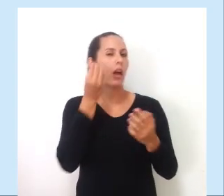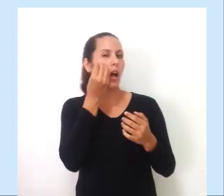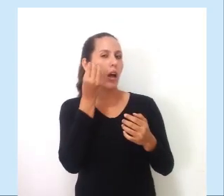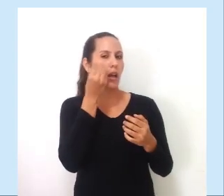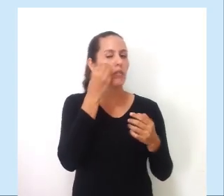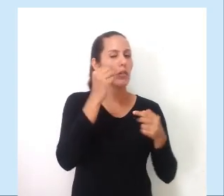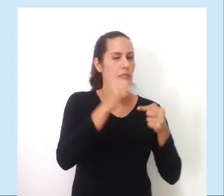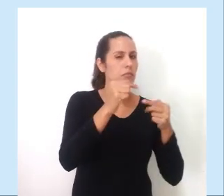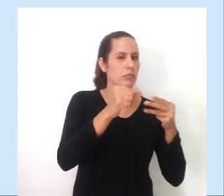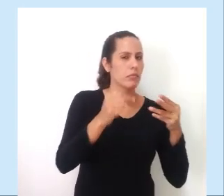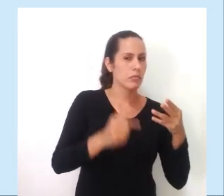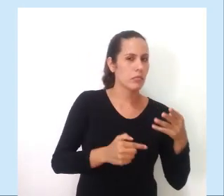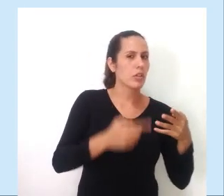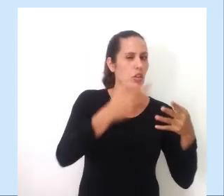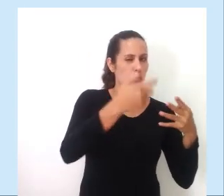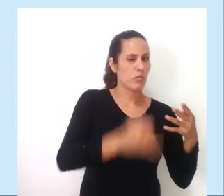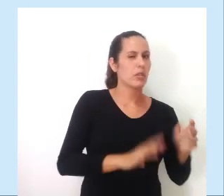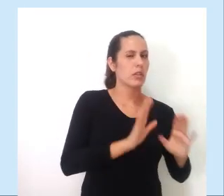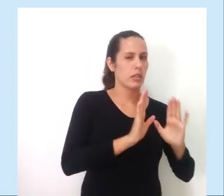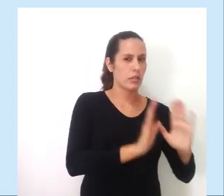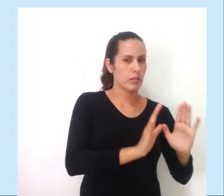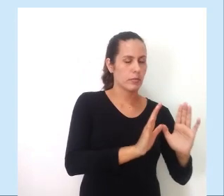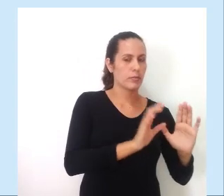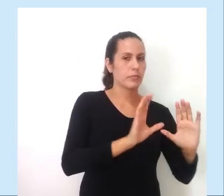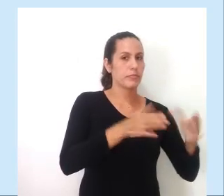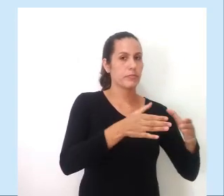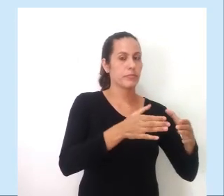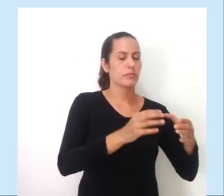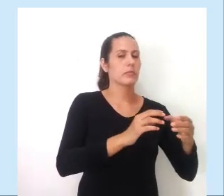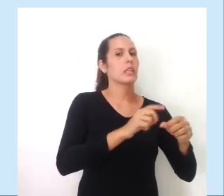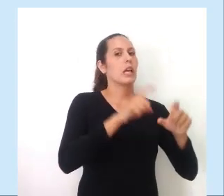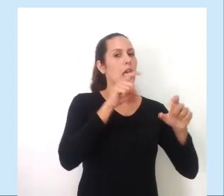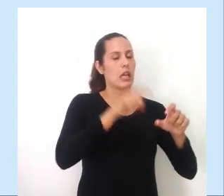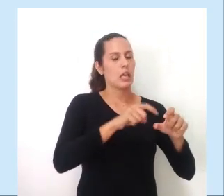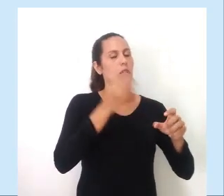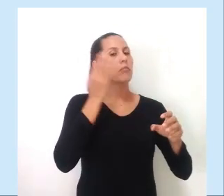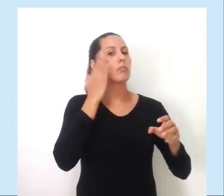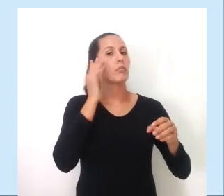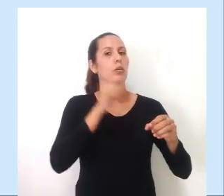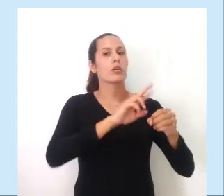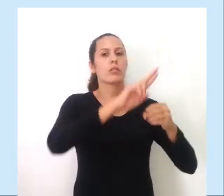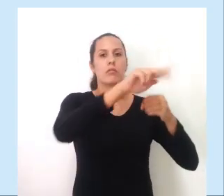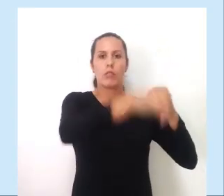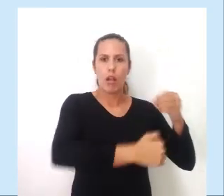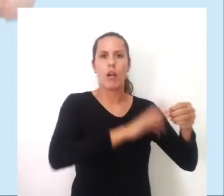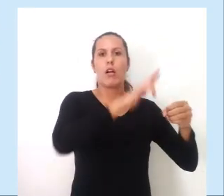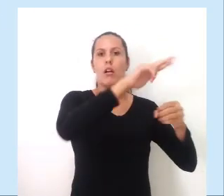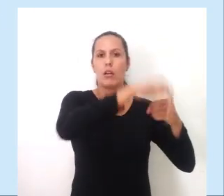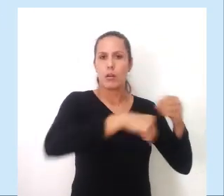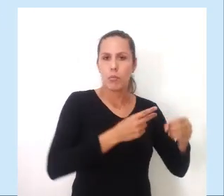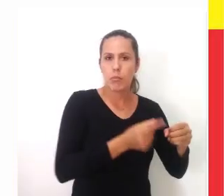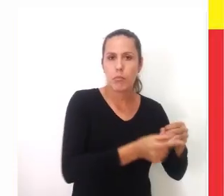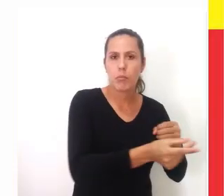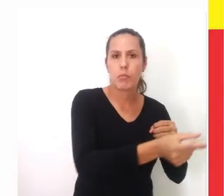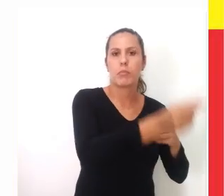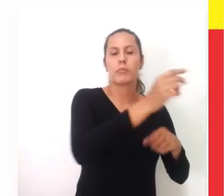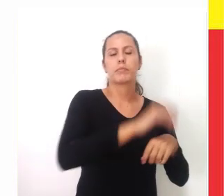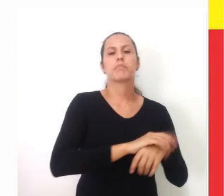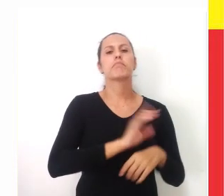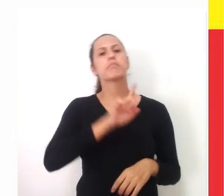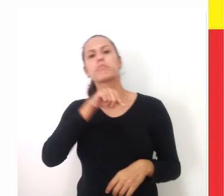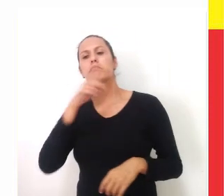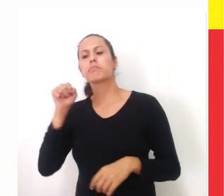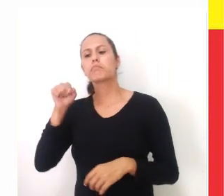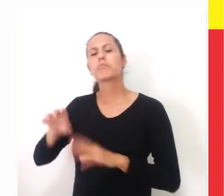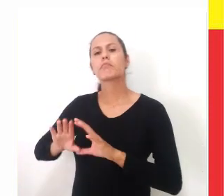algumas observações a falar sobre essa energia que é considerada inesgotável. Existe